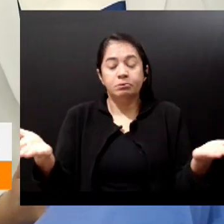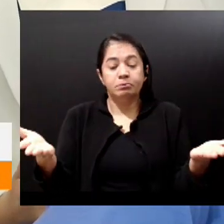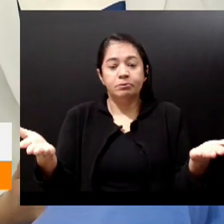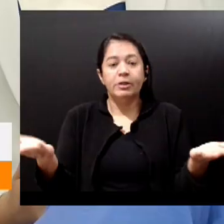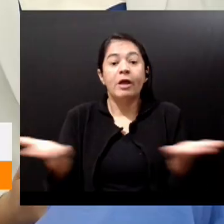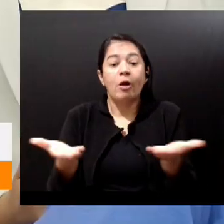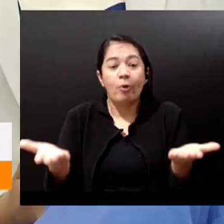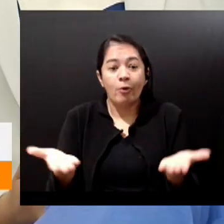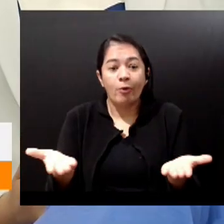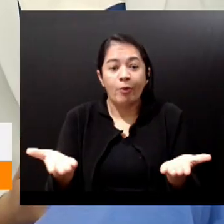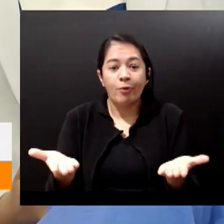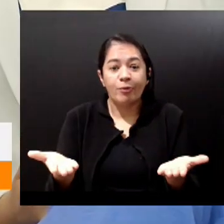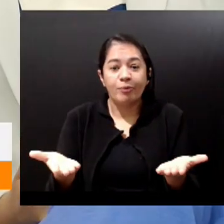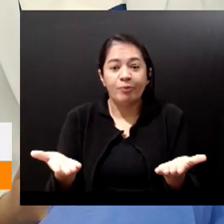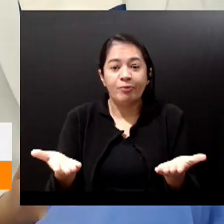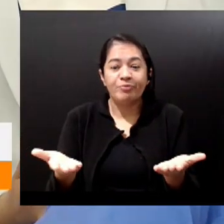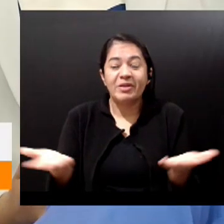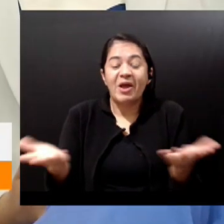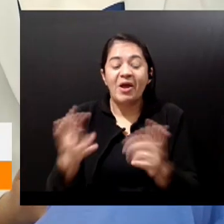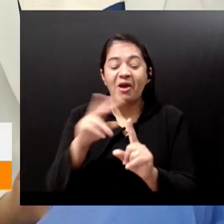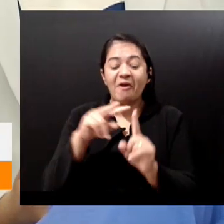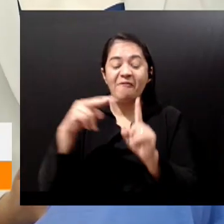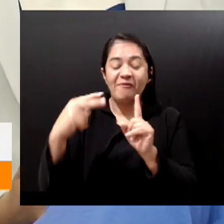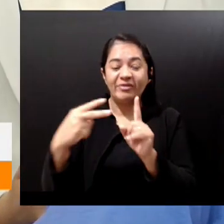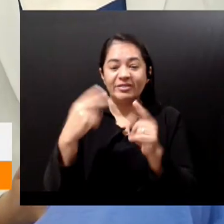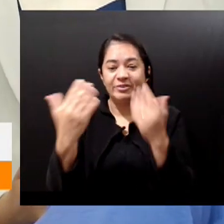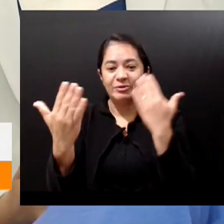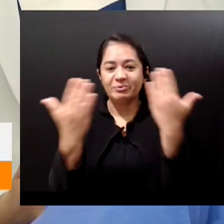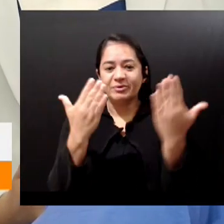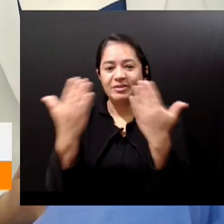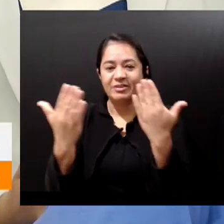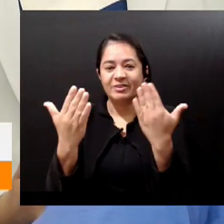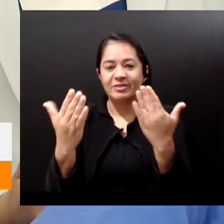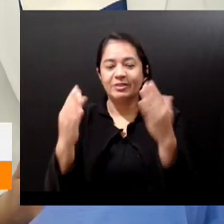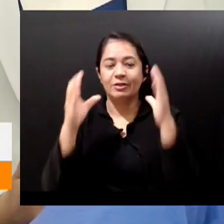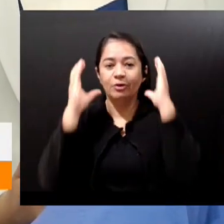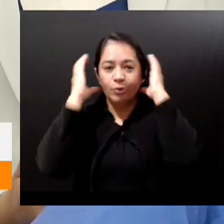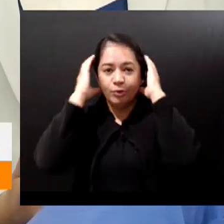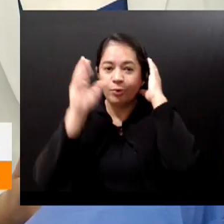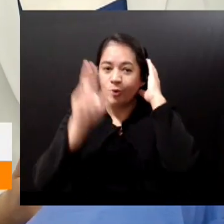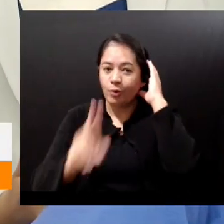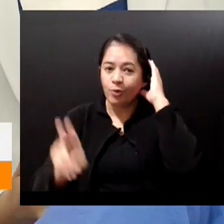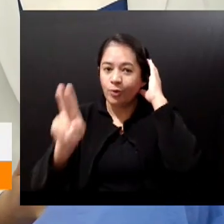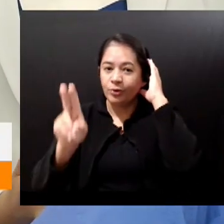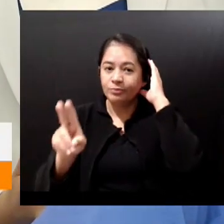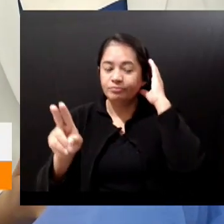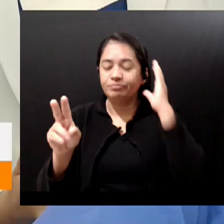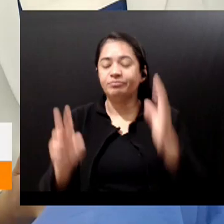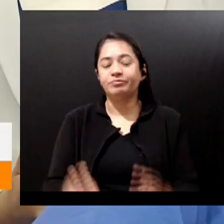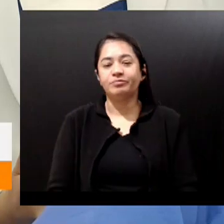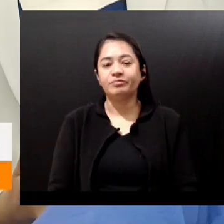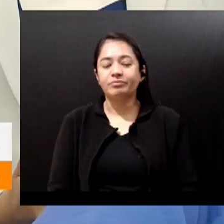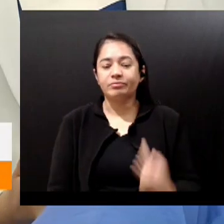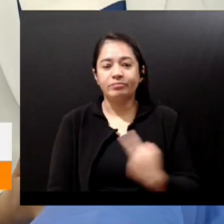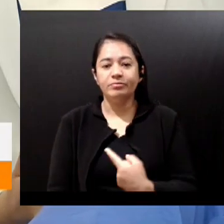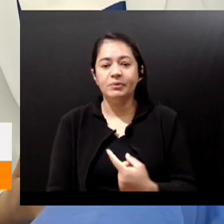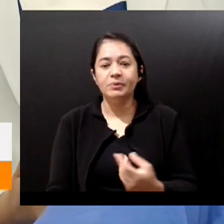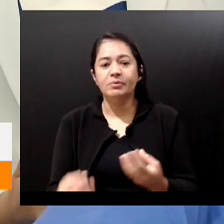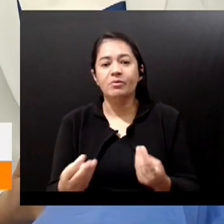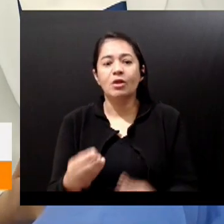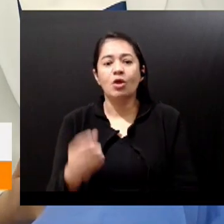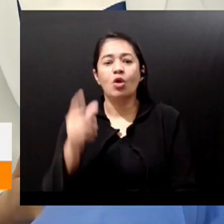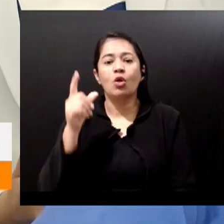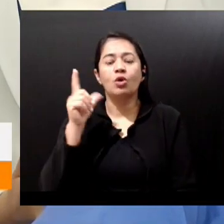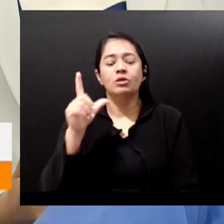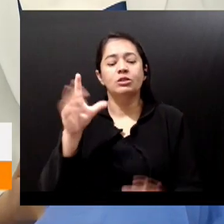visão psicológica para a gente dessa É. questão de fone de ouvido e essa percepção que a gente pode ter de uma desconexão,